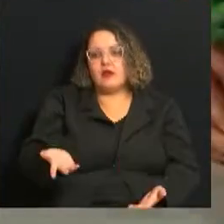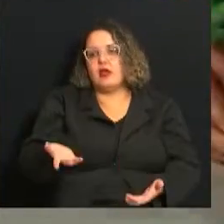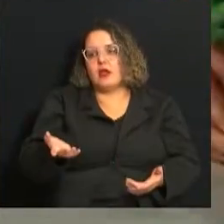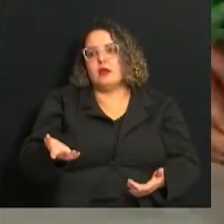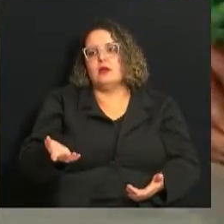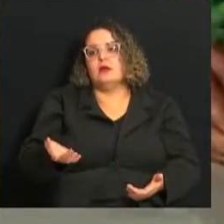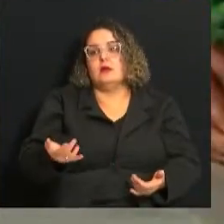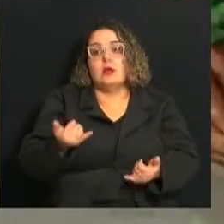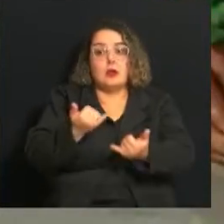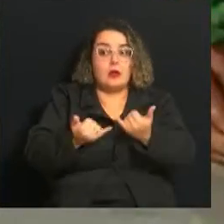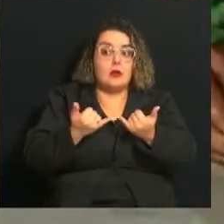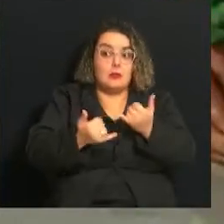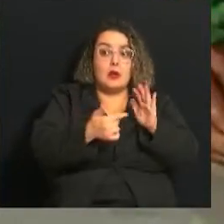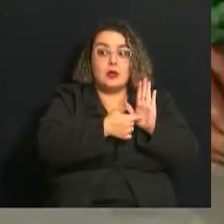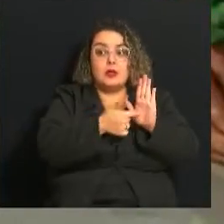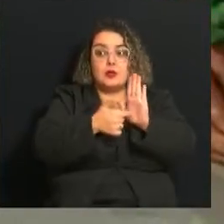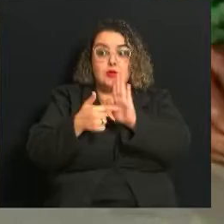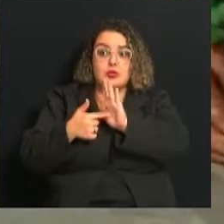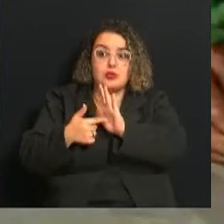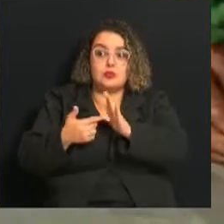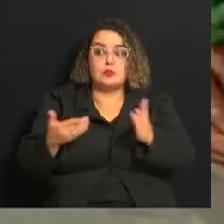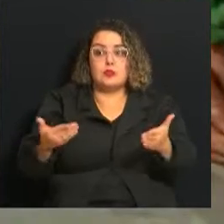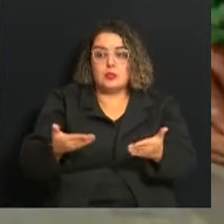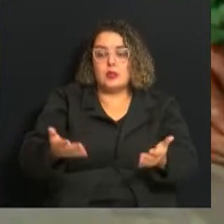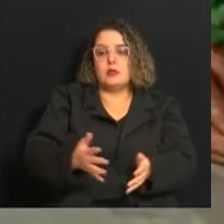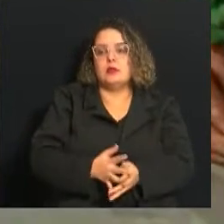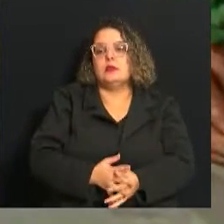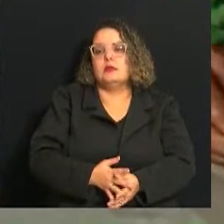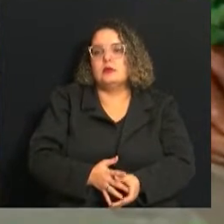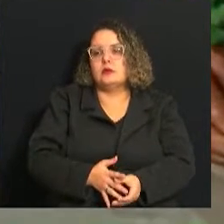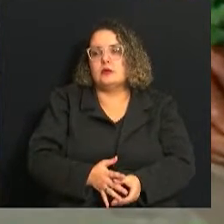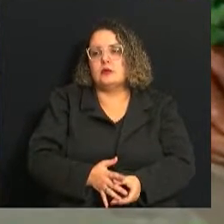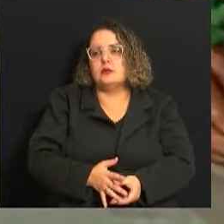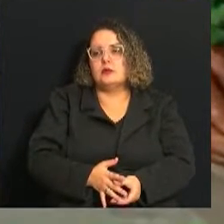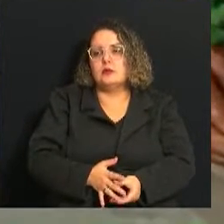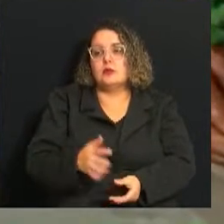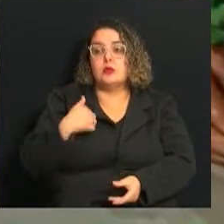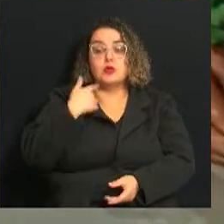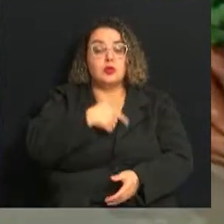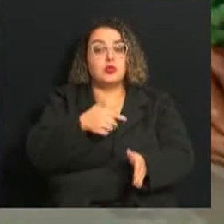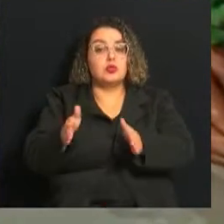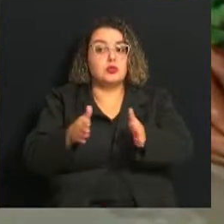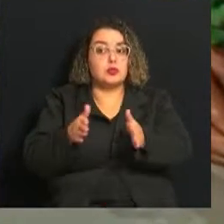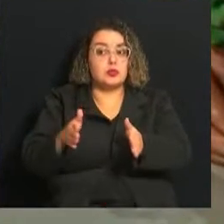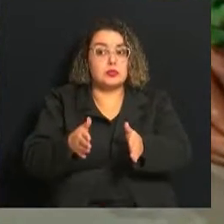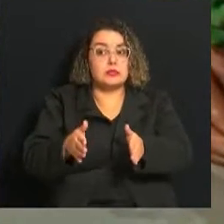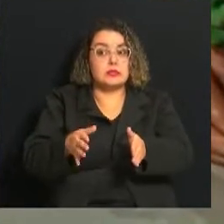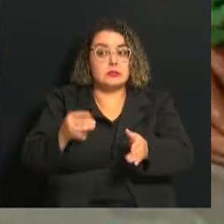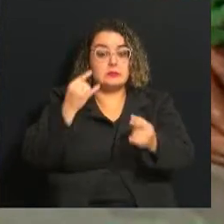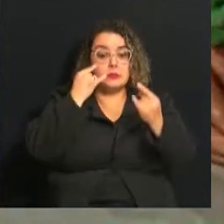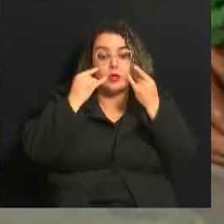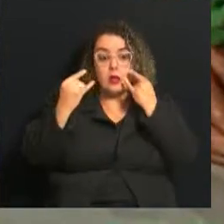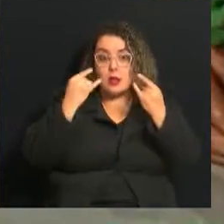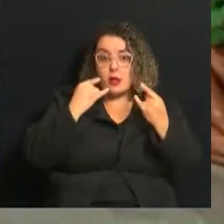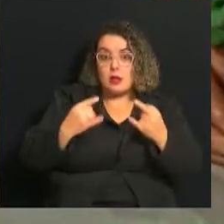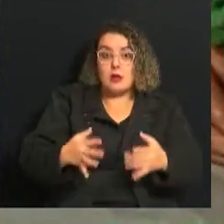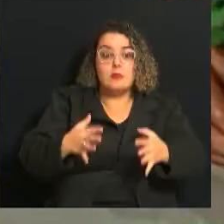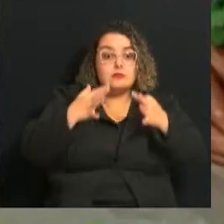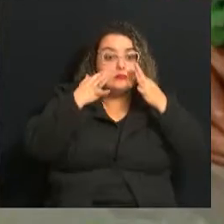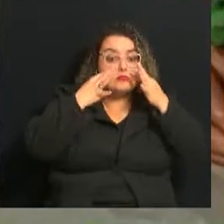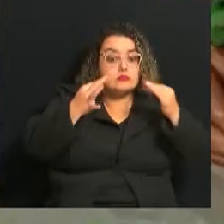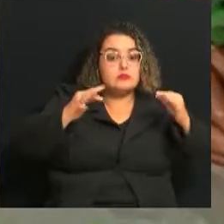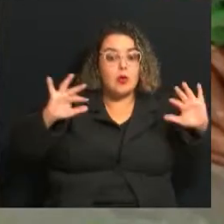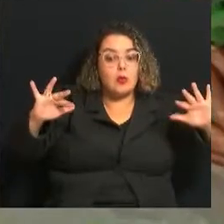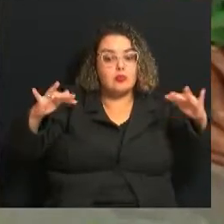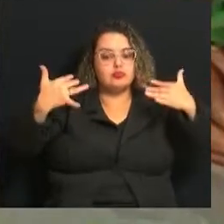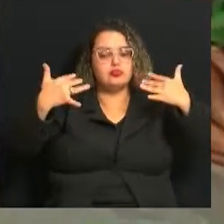está demonstrado aqui nessa exposição. Então, nós estamos no momento querendo chamar atenção para isso, para